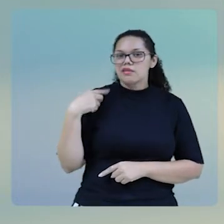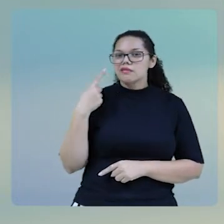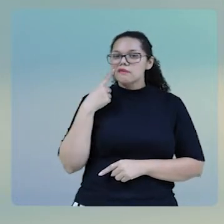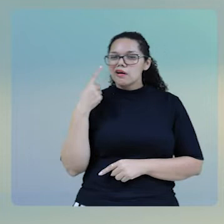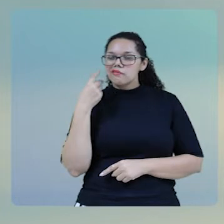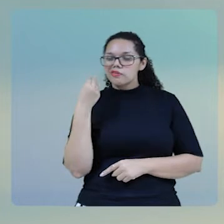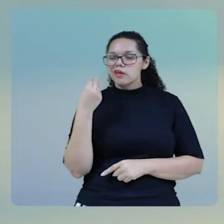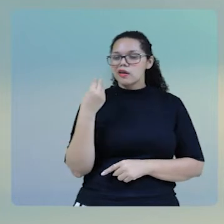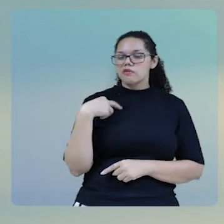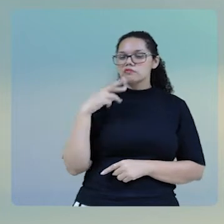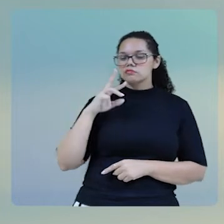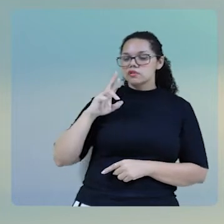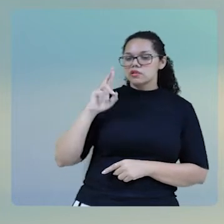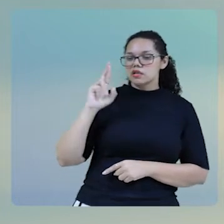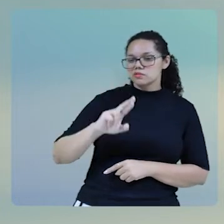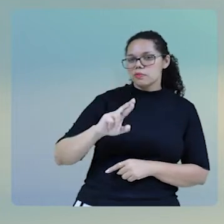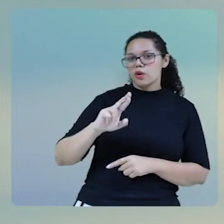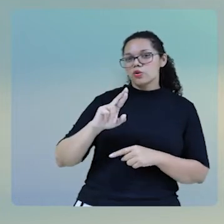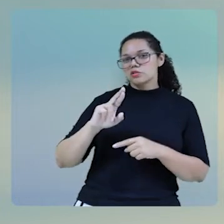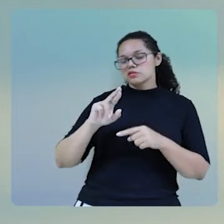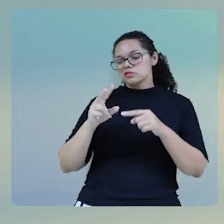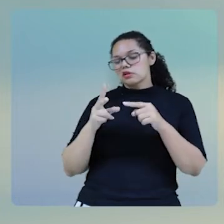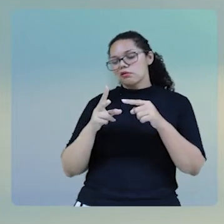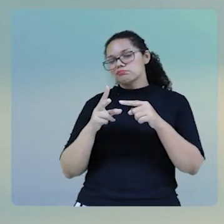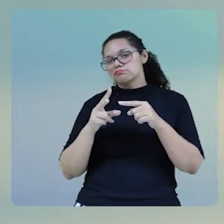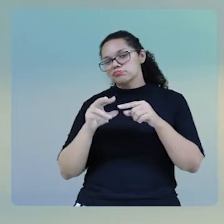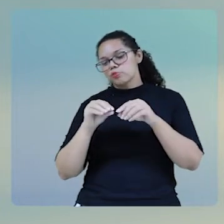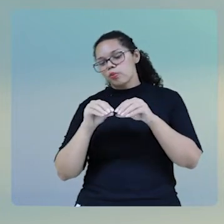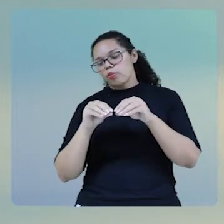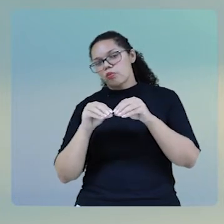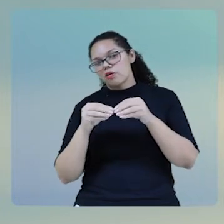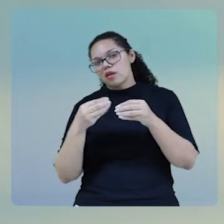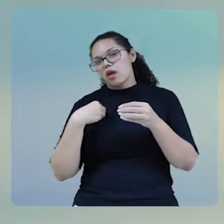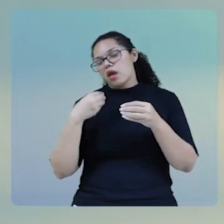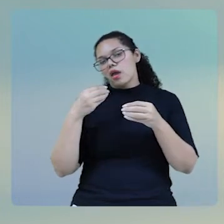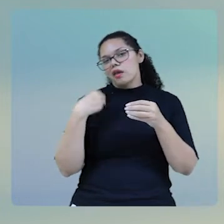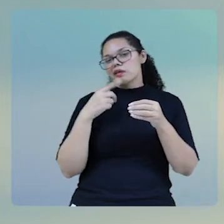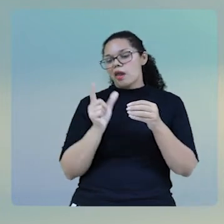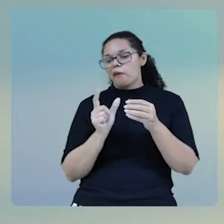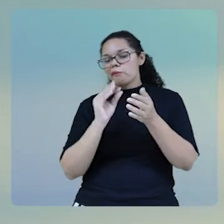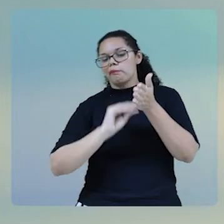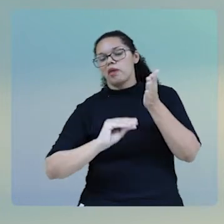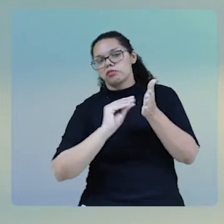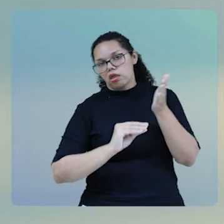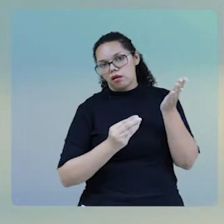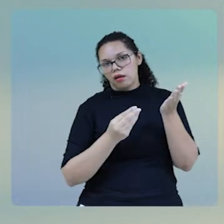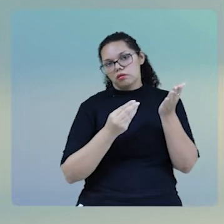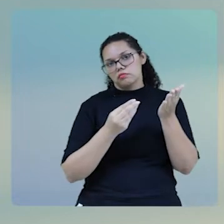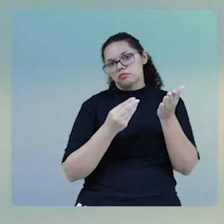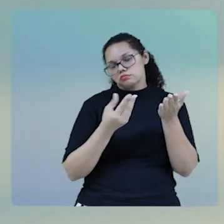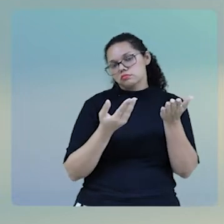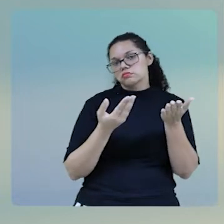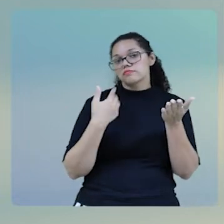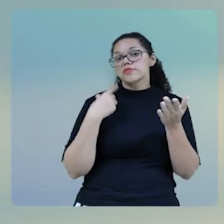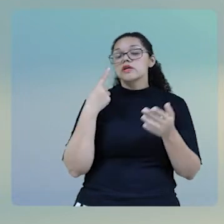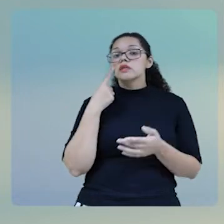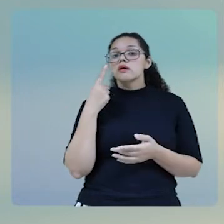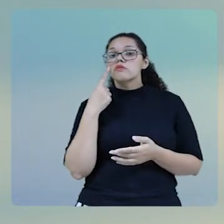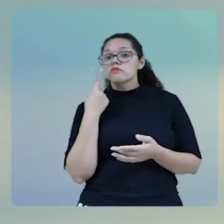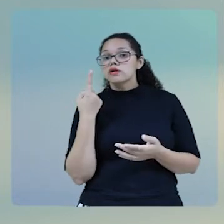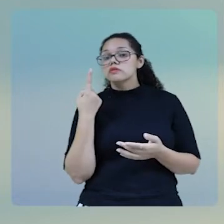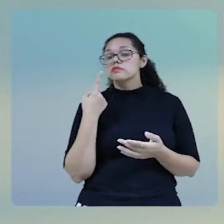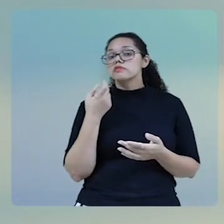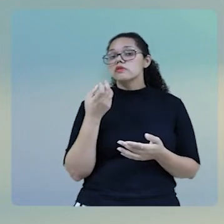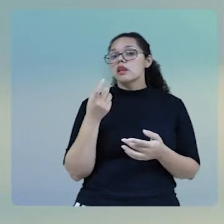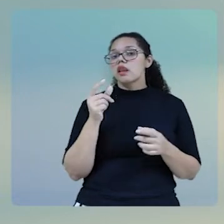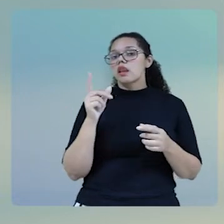equivalente a 2,7 aproximadamente amperes. Isso gera uma voltagem de quanto? Tá? Isso vai gerar uma